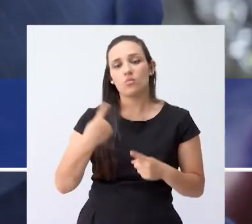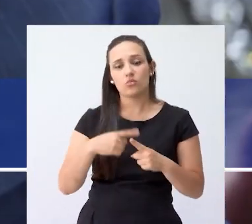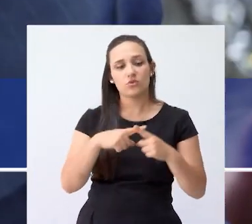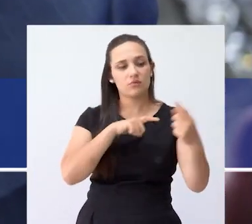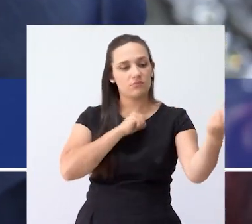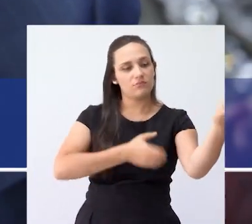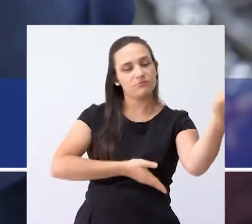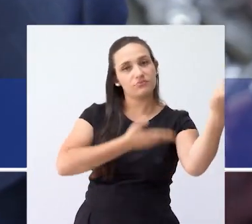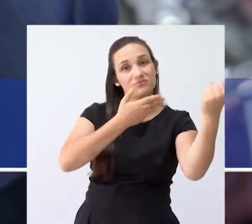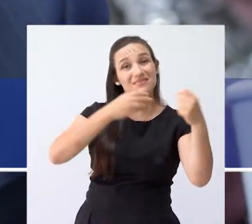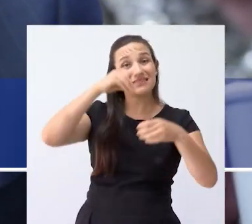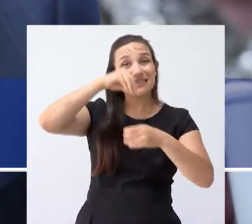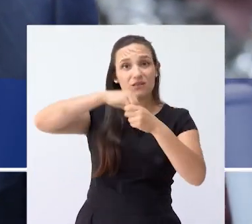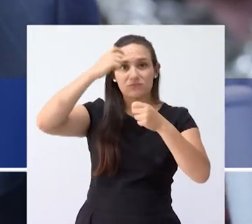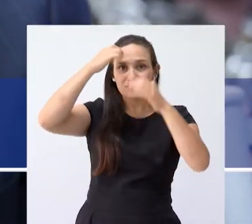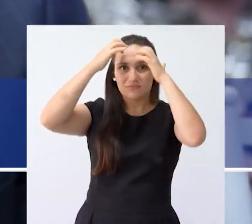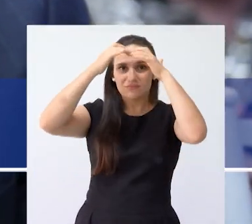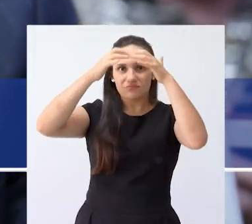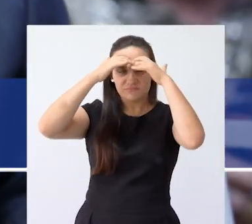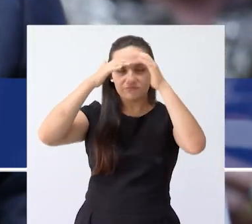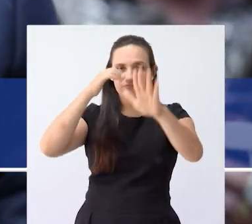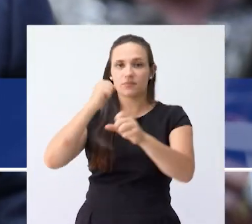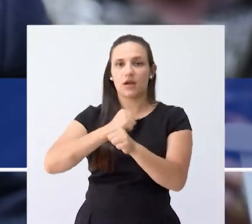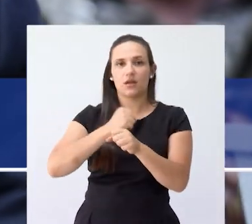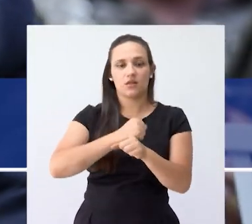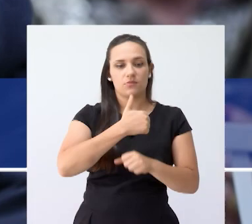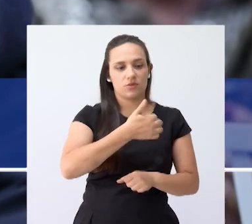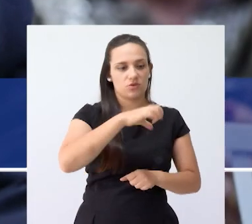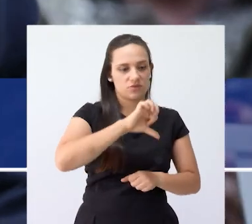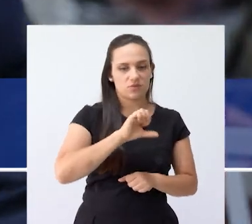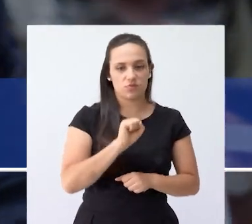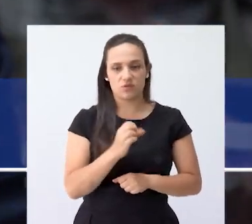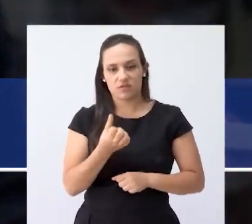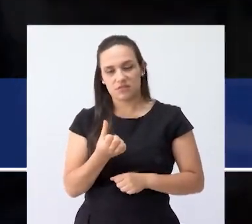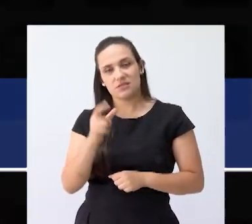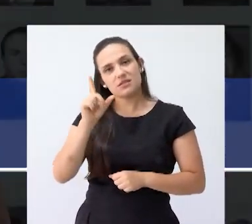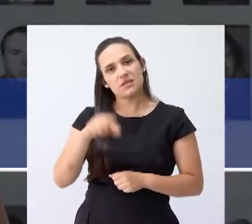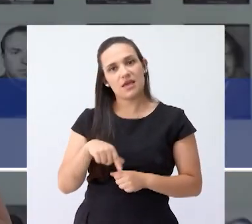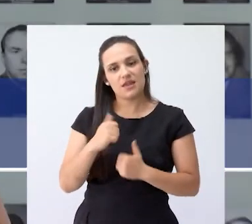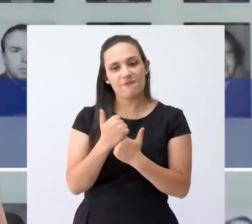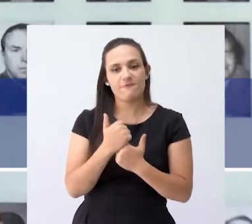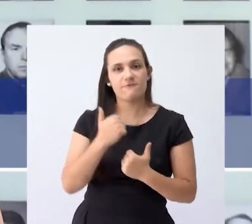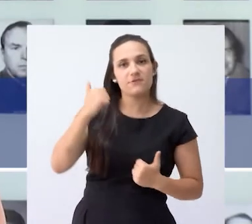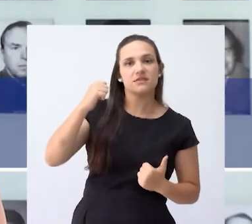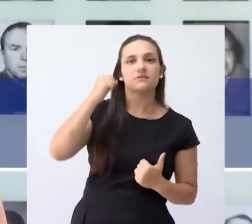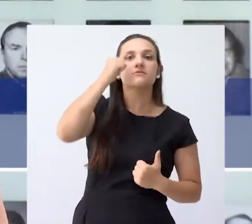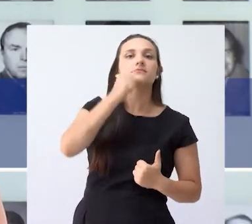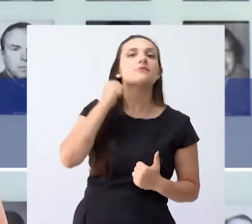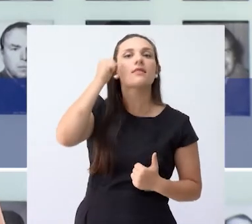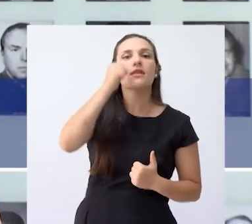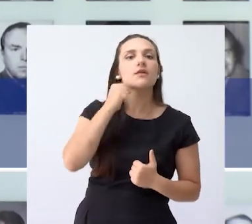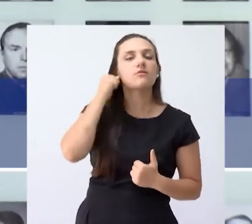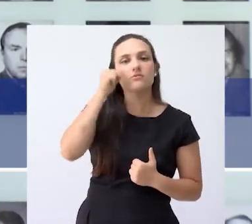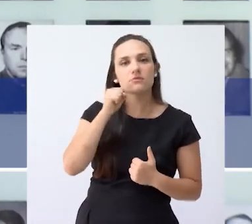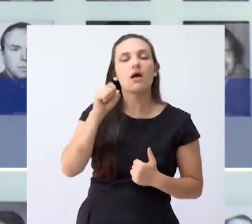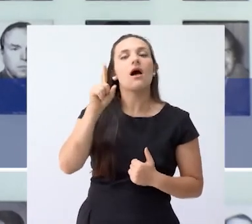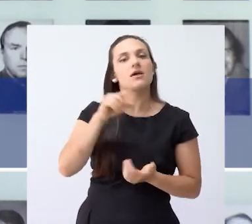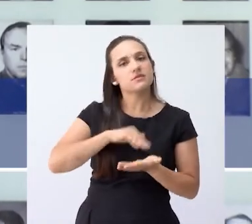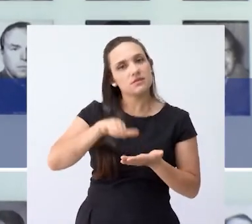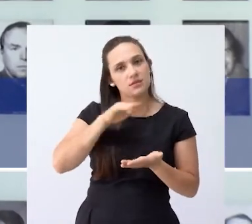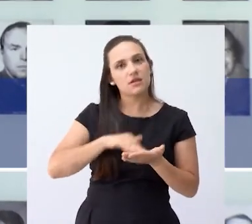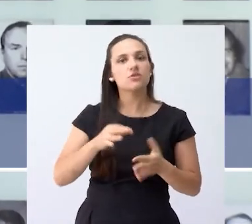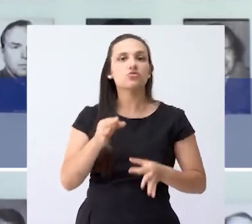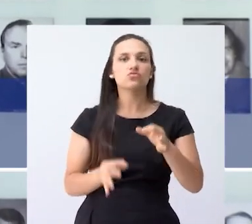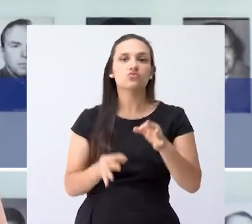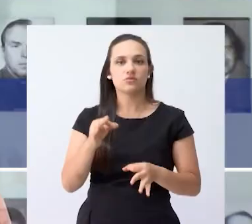e faleceu por hipertensão intracraniana. Em 1986, foi eleito